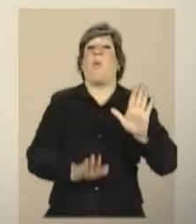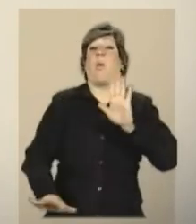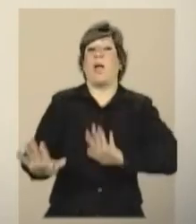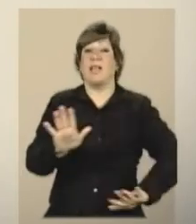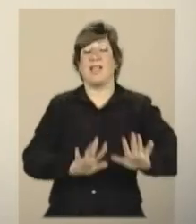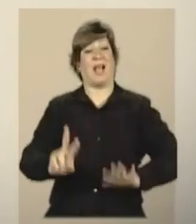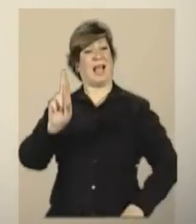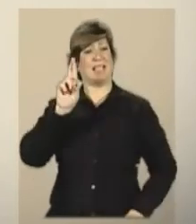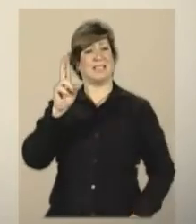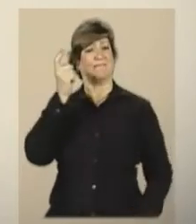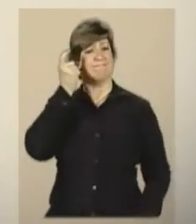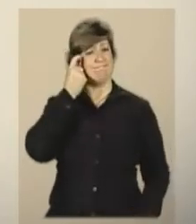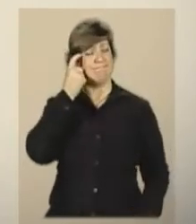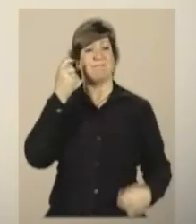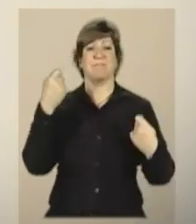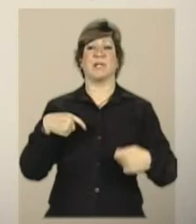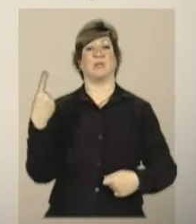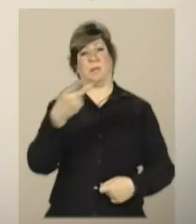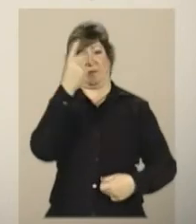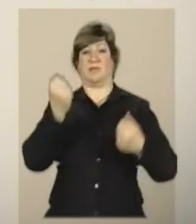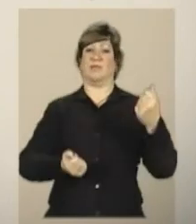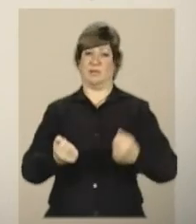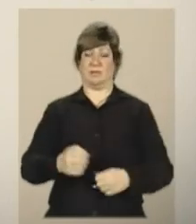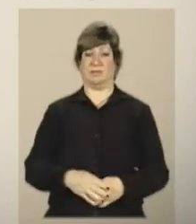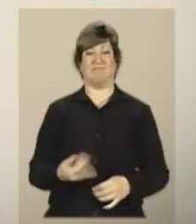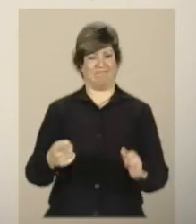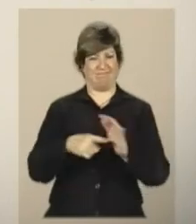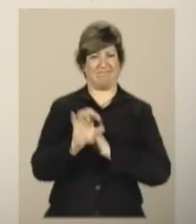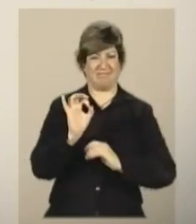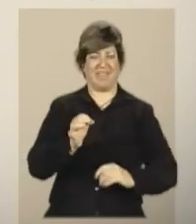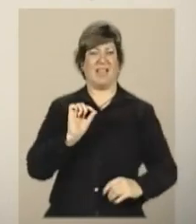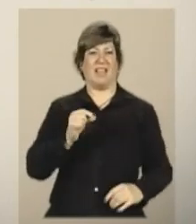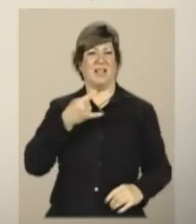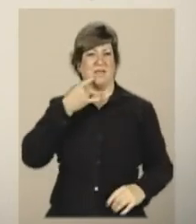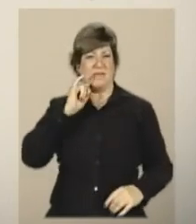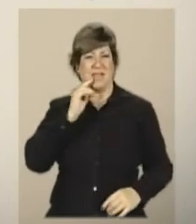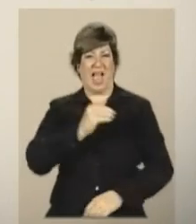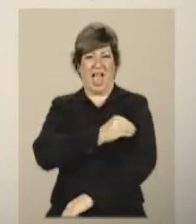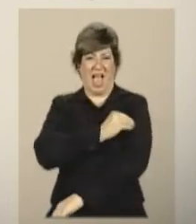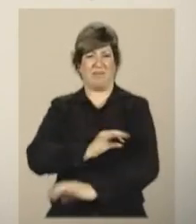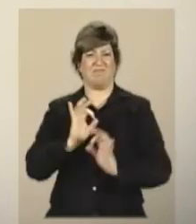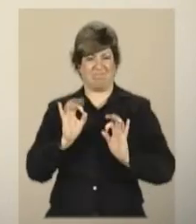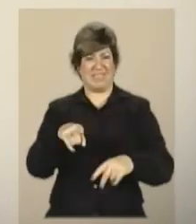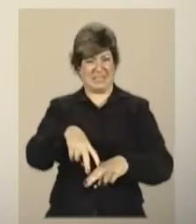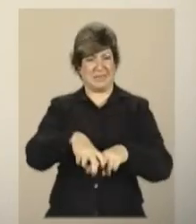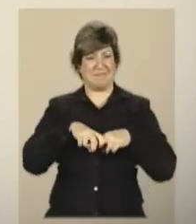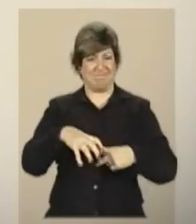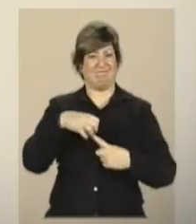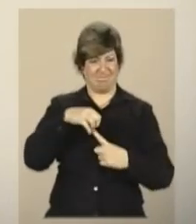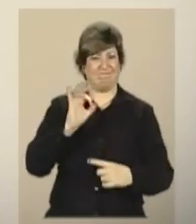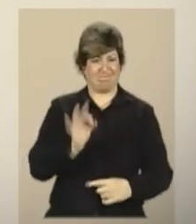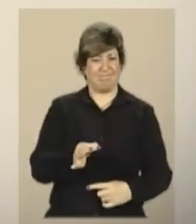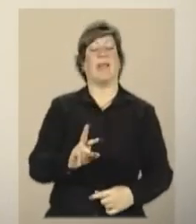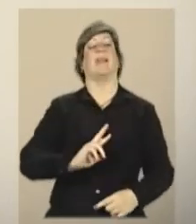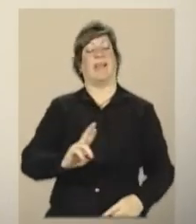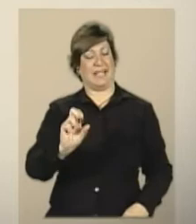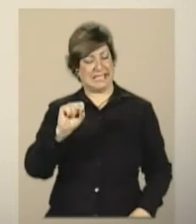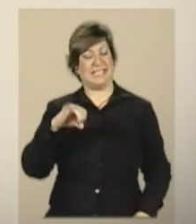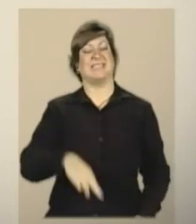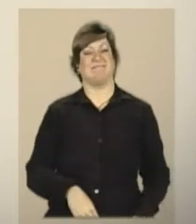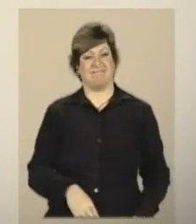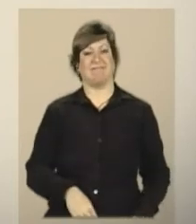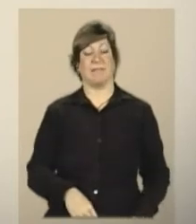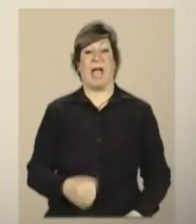de cuidado responsabilidade dos motoristas o álcool é o volante ainda é um grande e não é a Presidenta é acima é assim